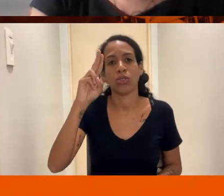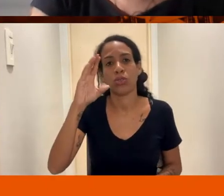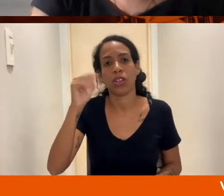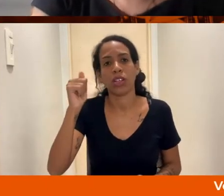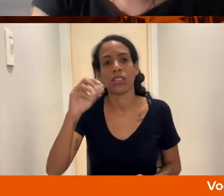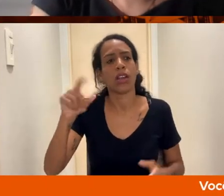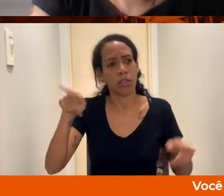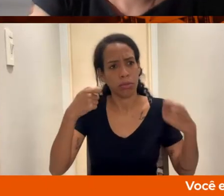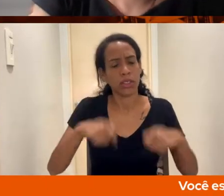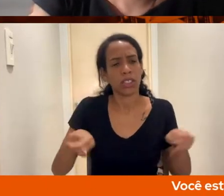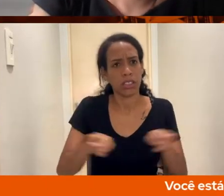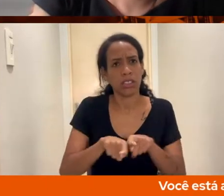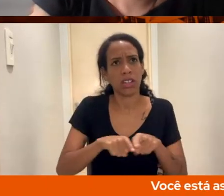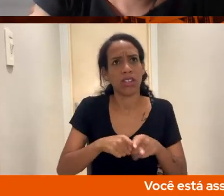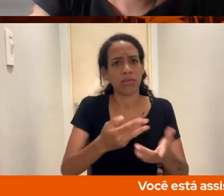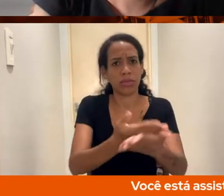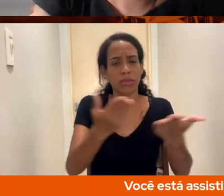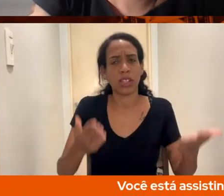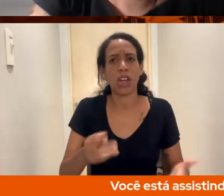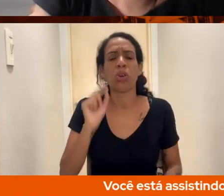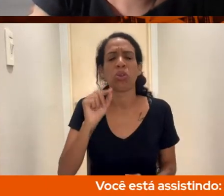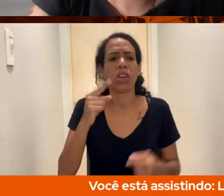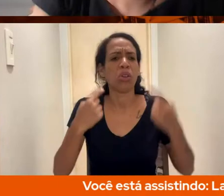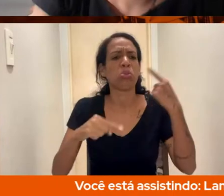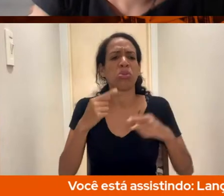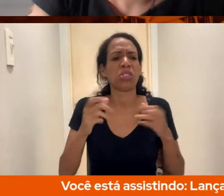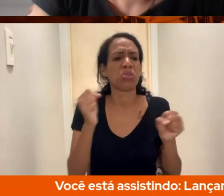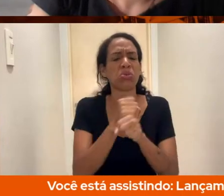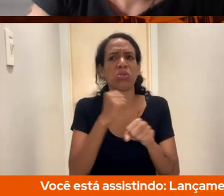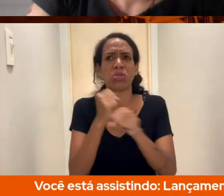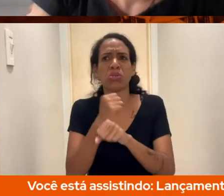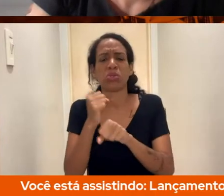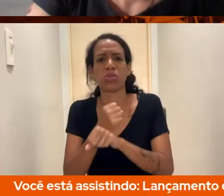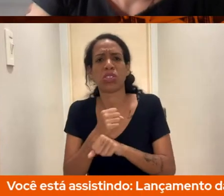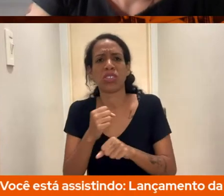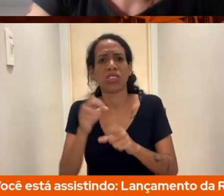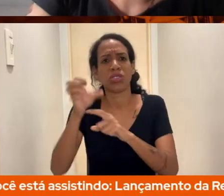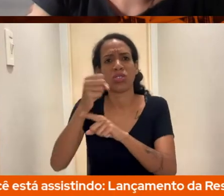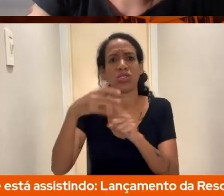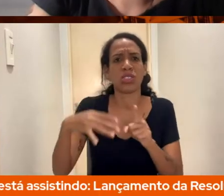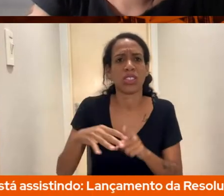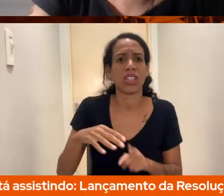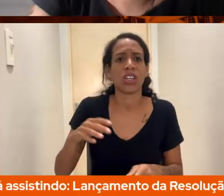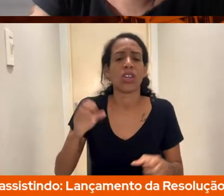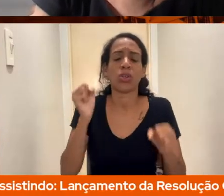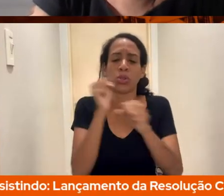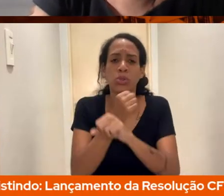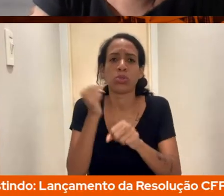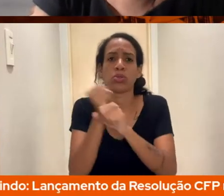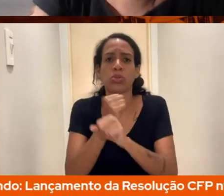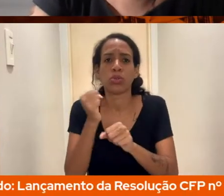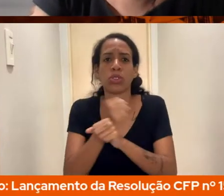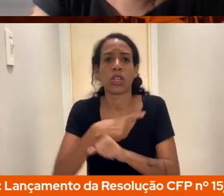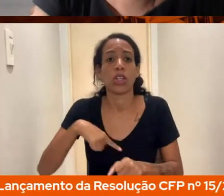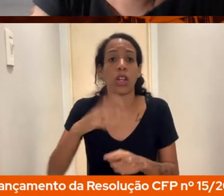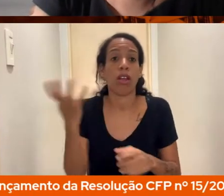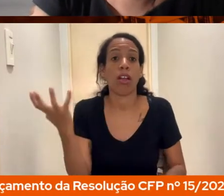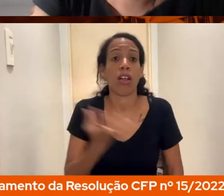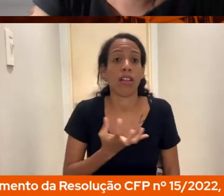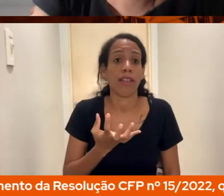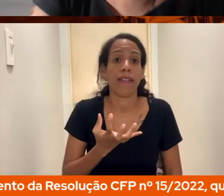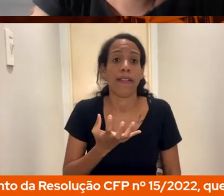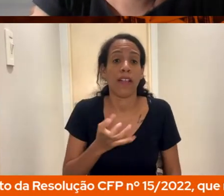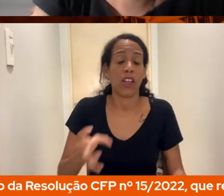projeto político é esse que a gente vem construindo, né? Que convivência social a gente tem construído para a gente querer colocar